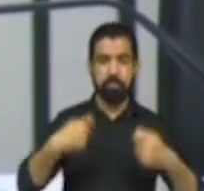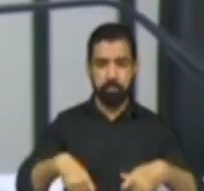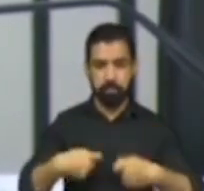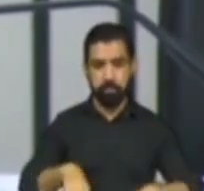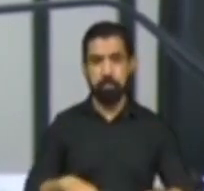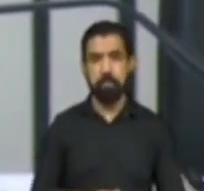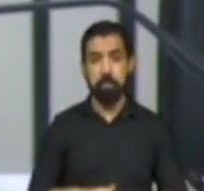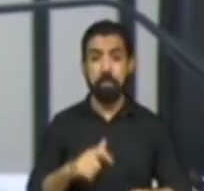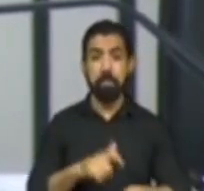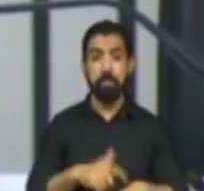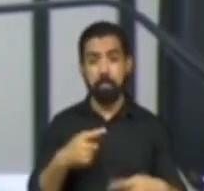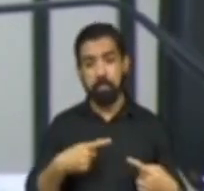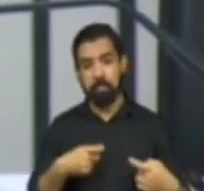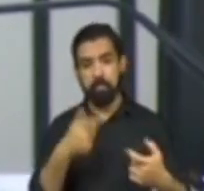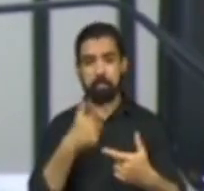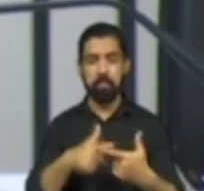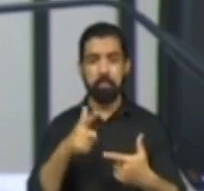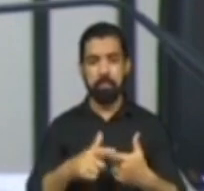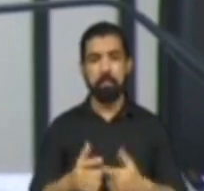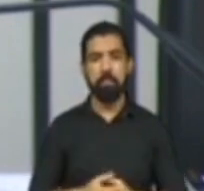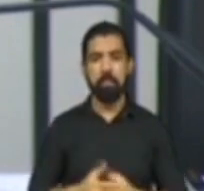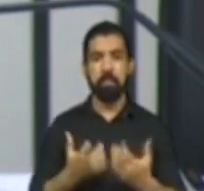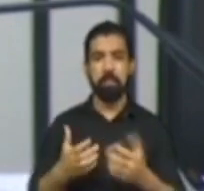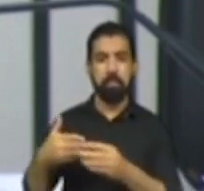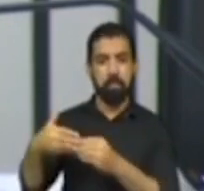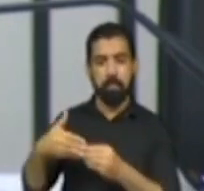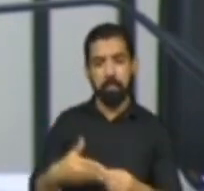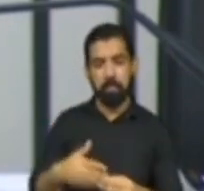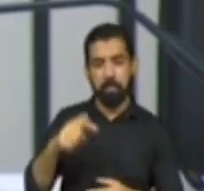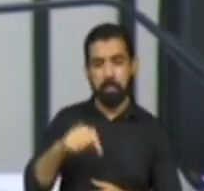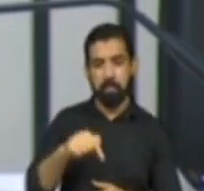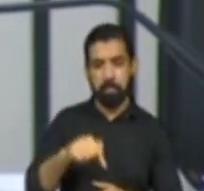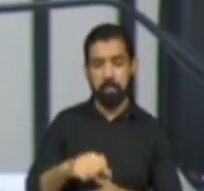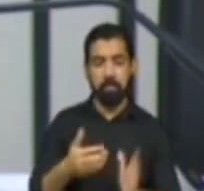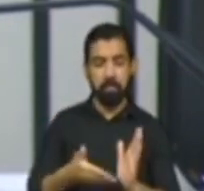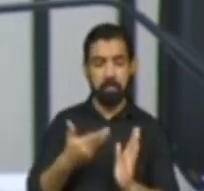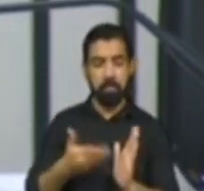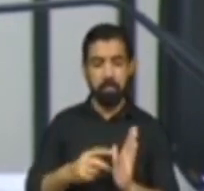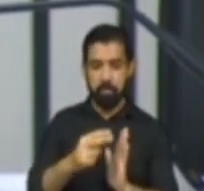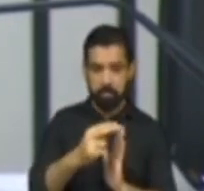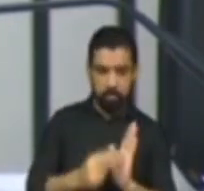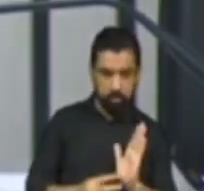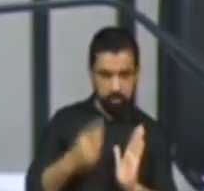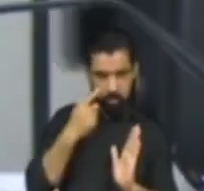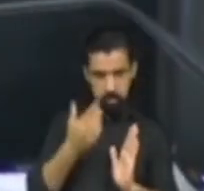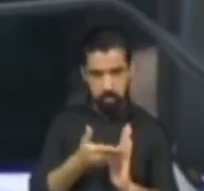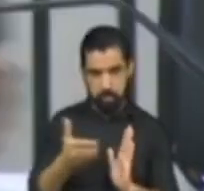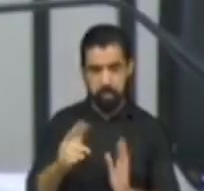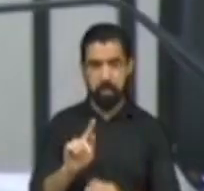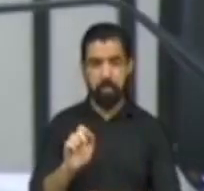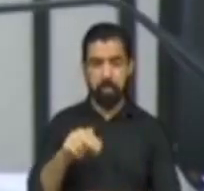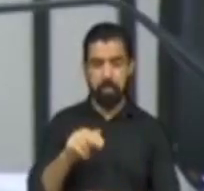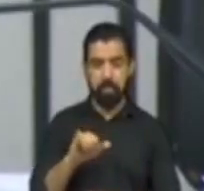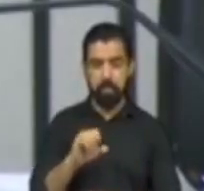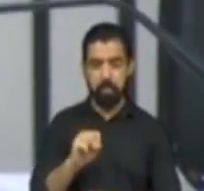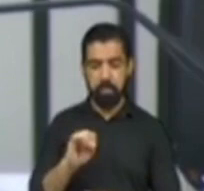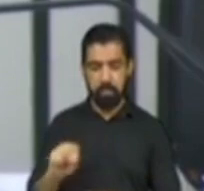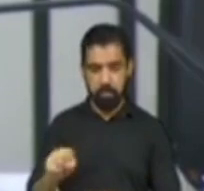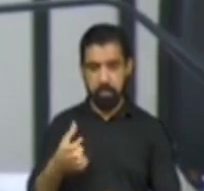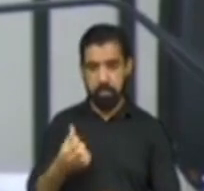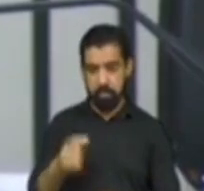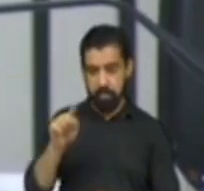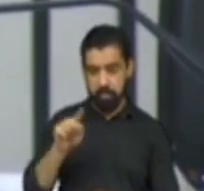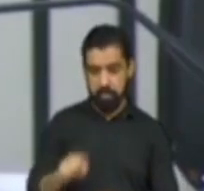tempo de guerra. Eu queria trazer aqui um versículo da Bíblia, em Gênesis capítulo 6, versículo